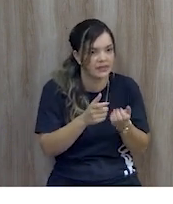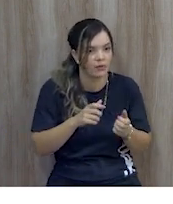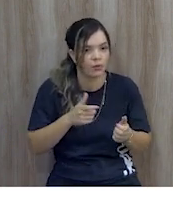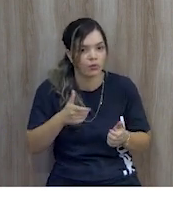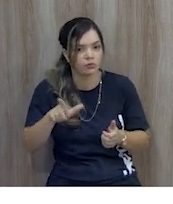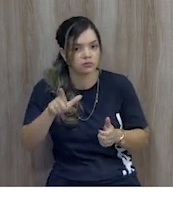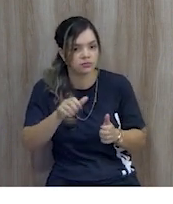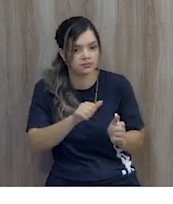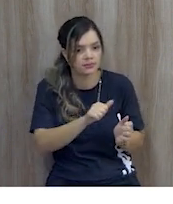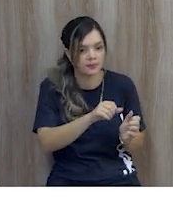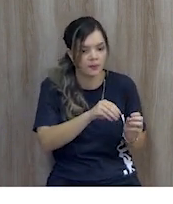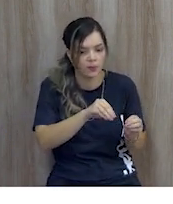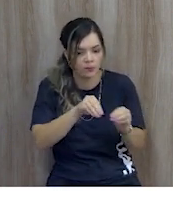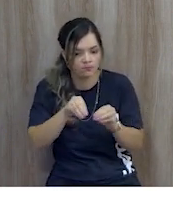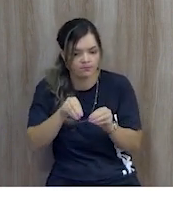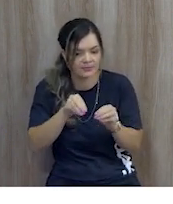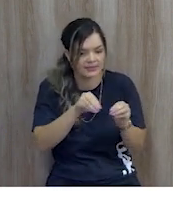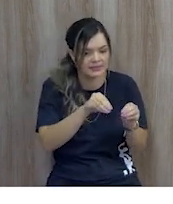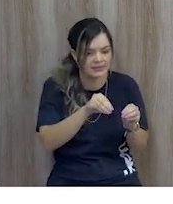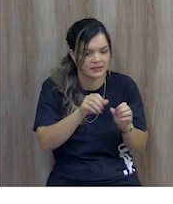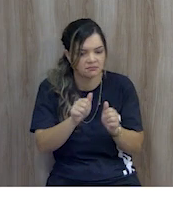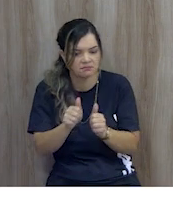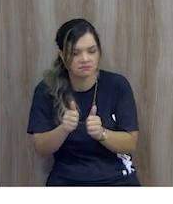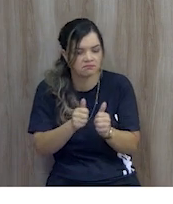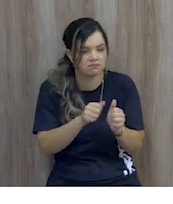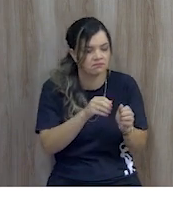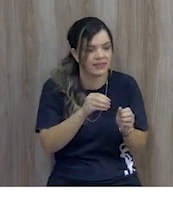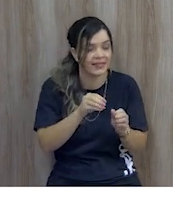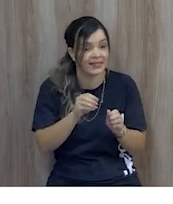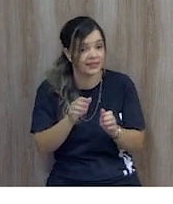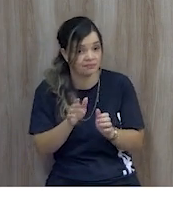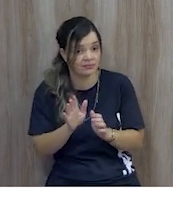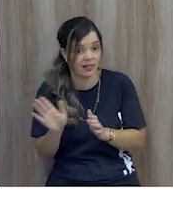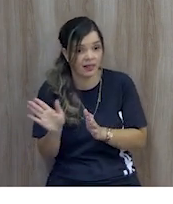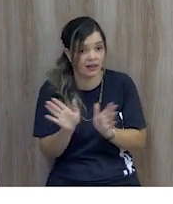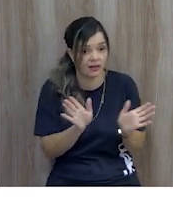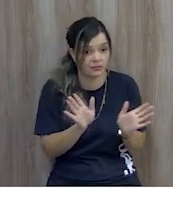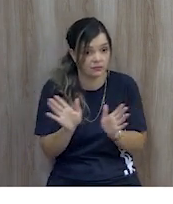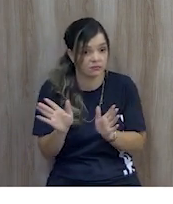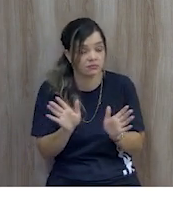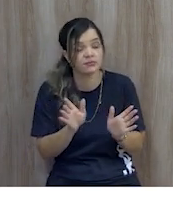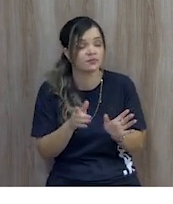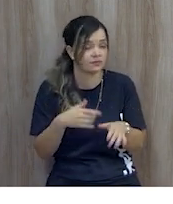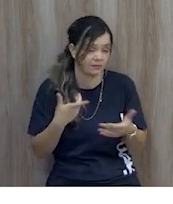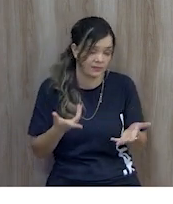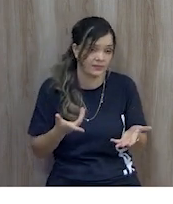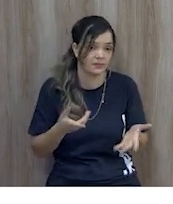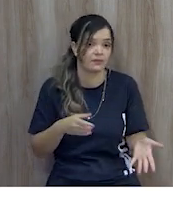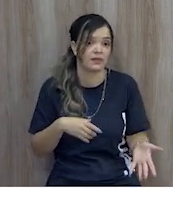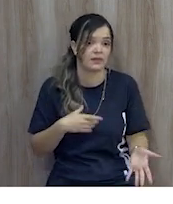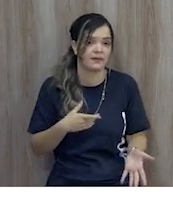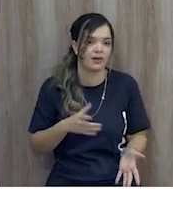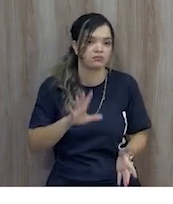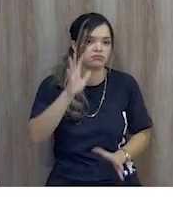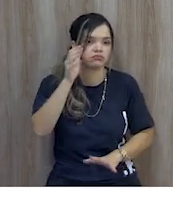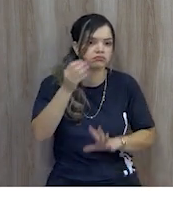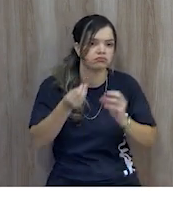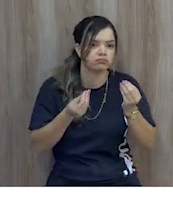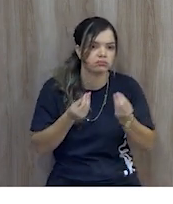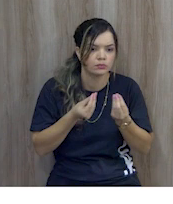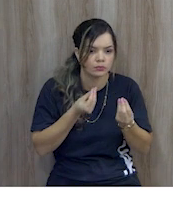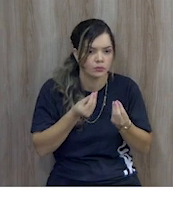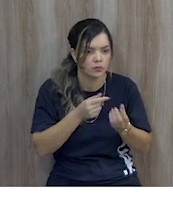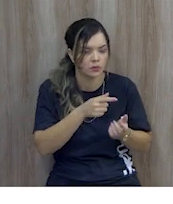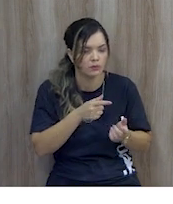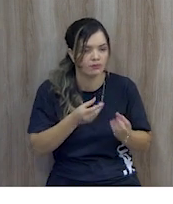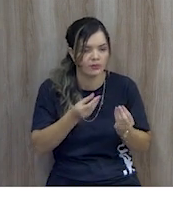deslocamento lateral, técnica de tunelização e associações. Ou seja, o que acontece muito na clínica é, por exemplo, você associar